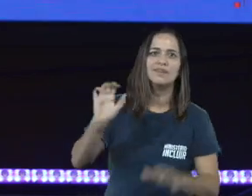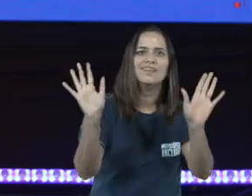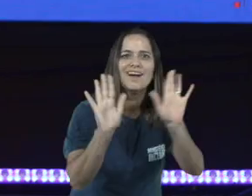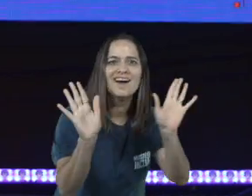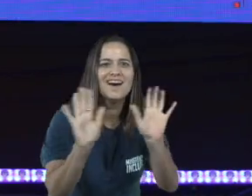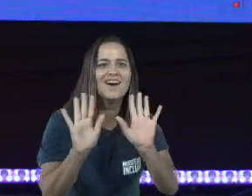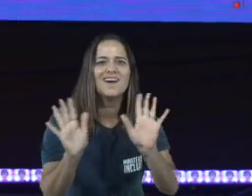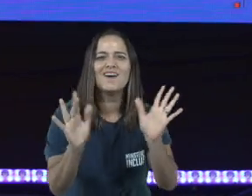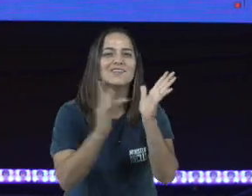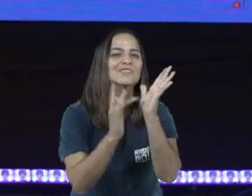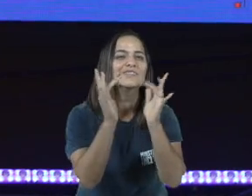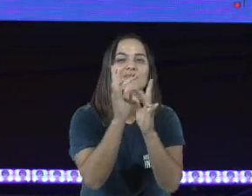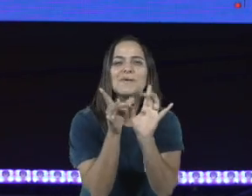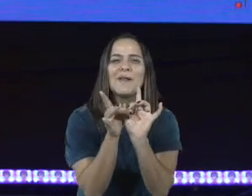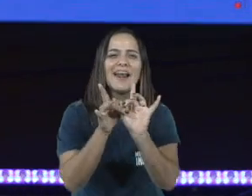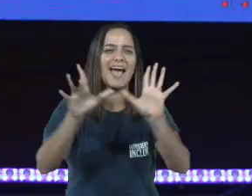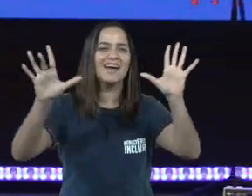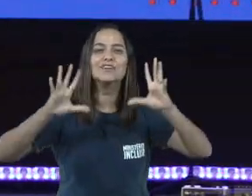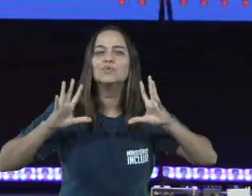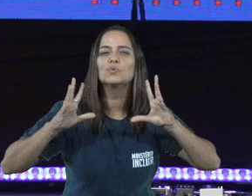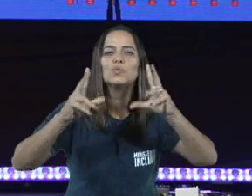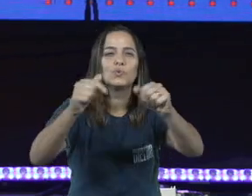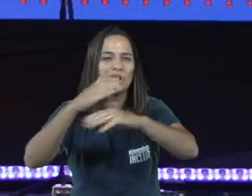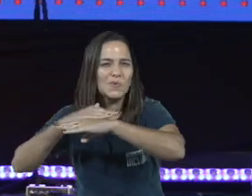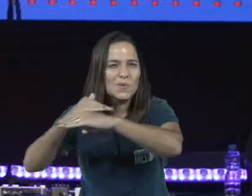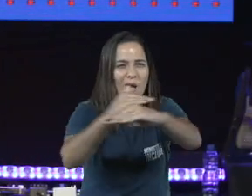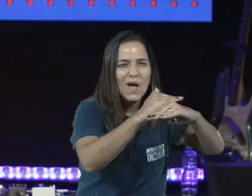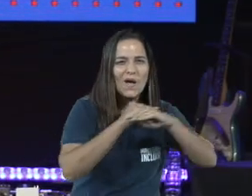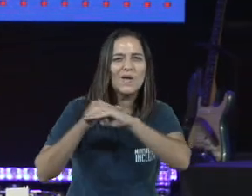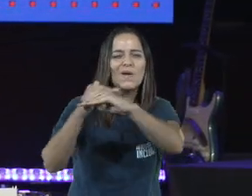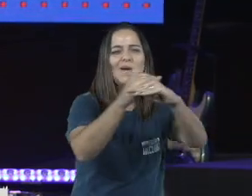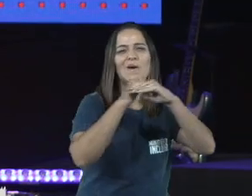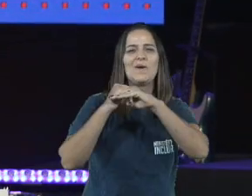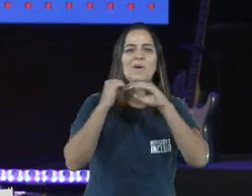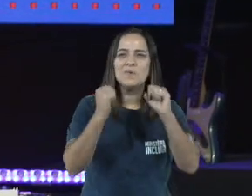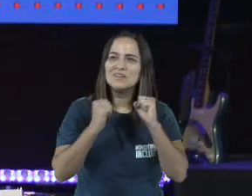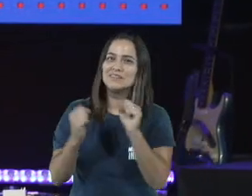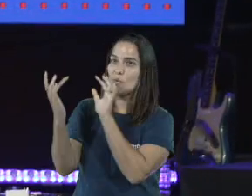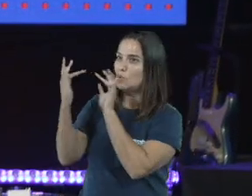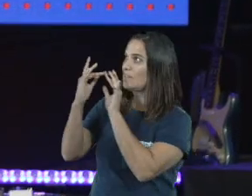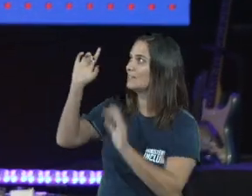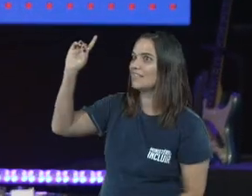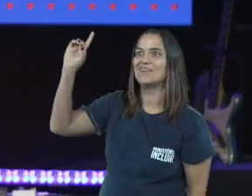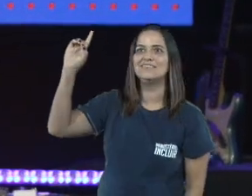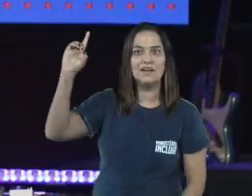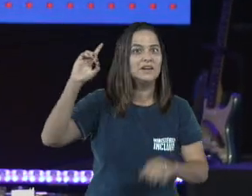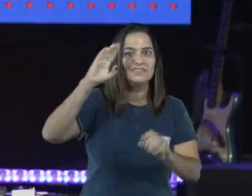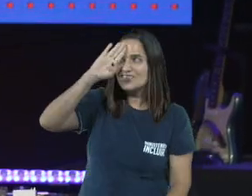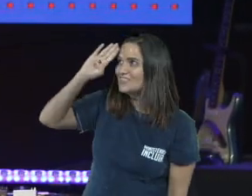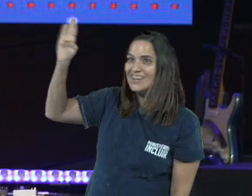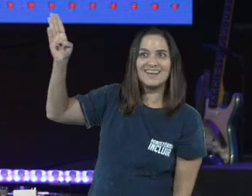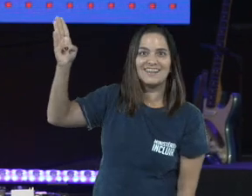não tá todo mundo agora adentrando o santo dos santos é só querer não